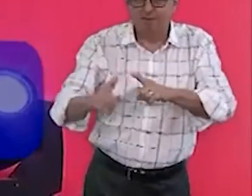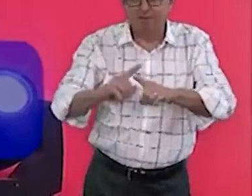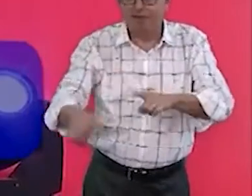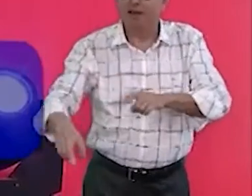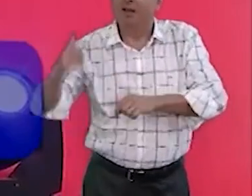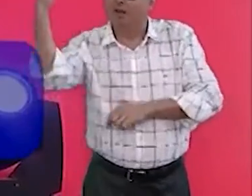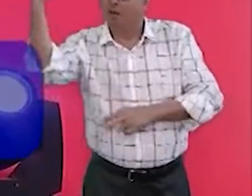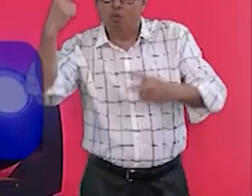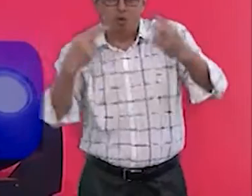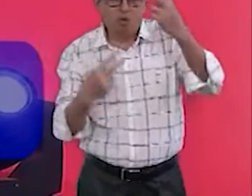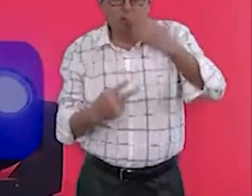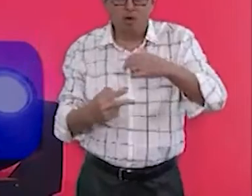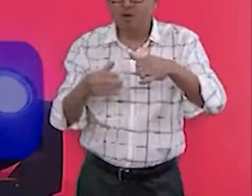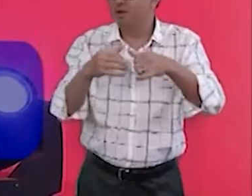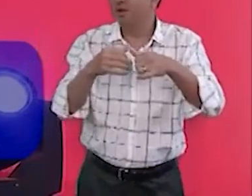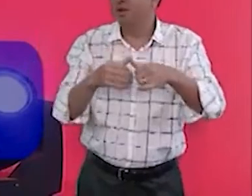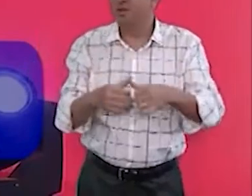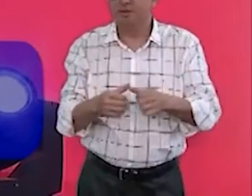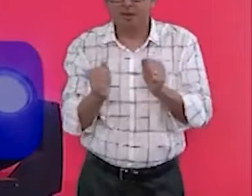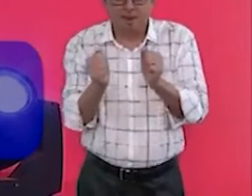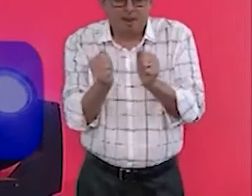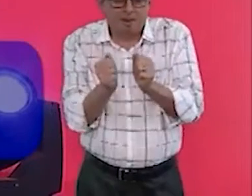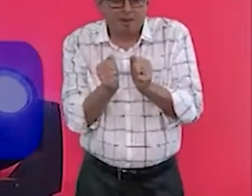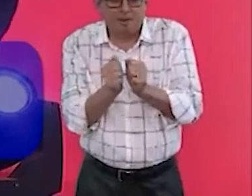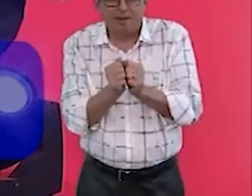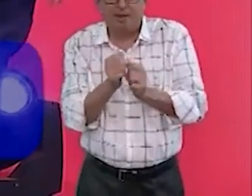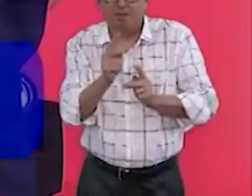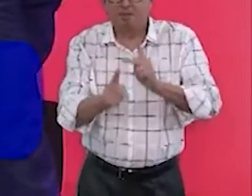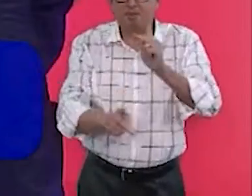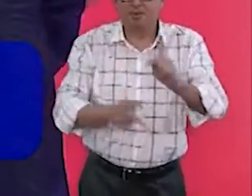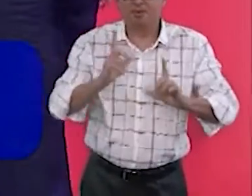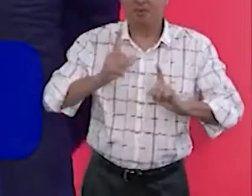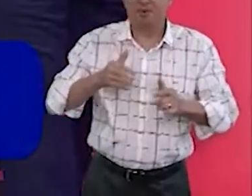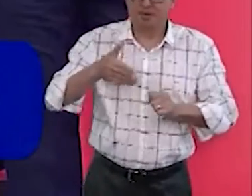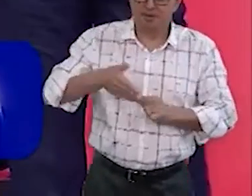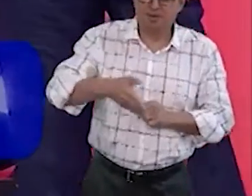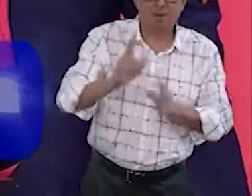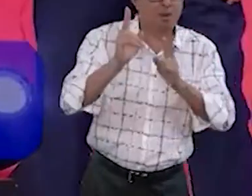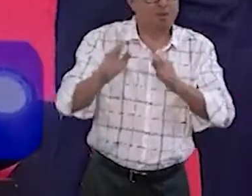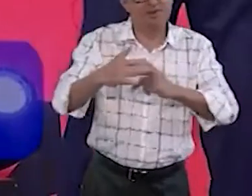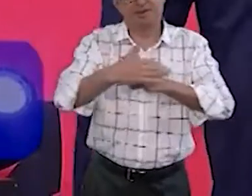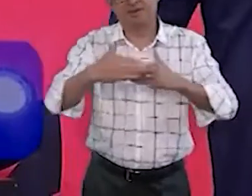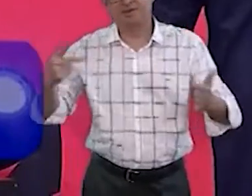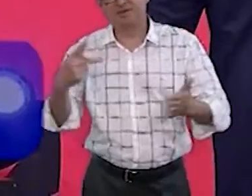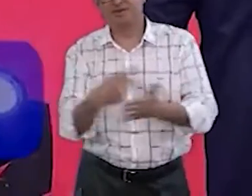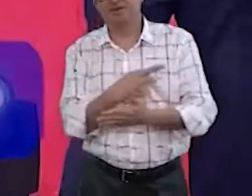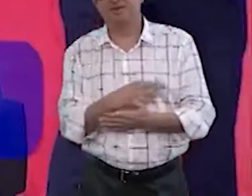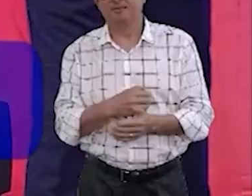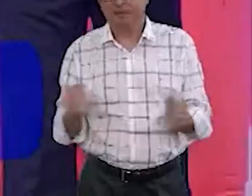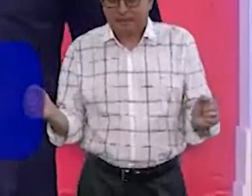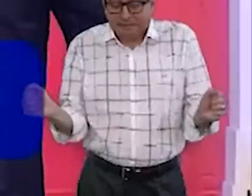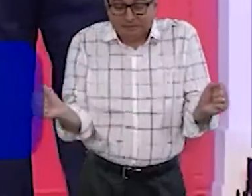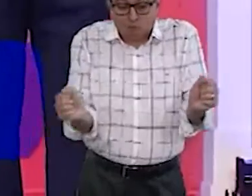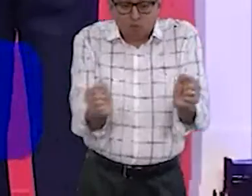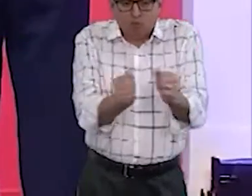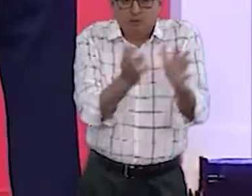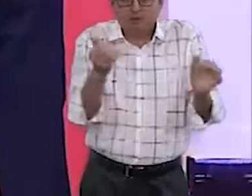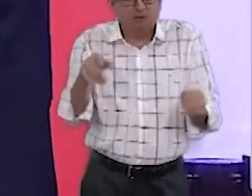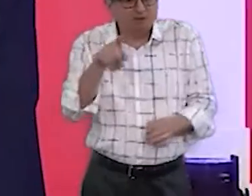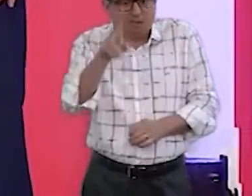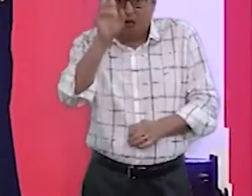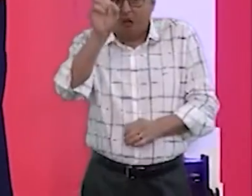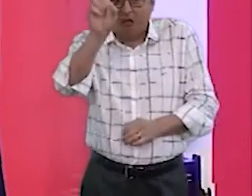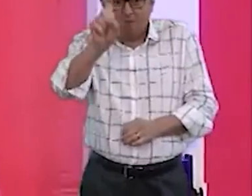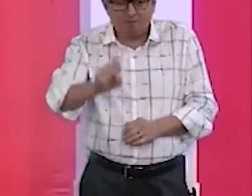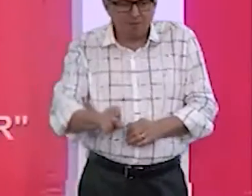vento e ficou da altura do joelho para o povo de Israel passar. Mesma coisa. O milagre, se você achar que foi o vento